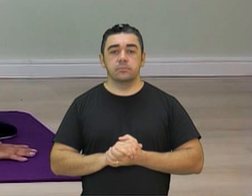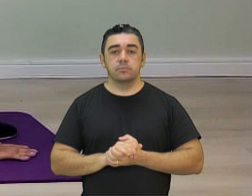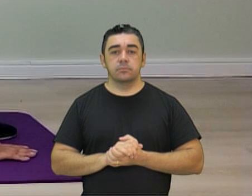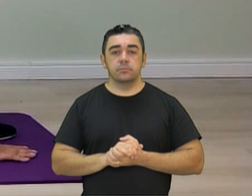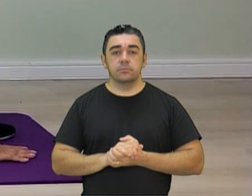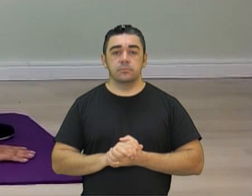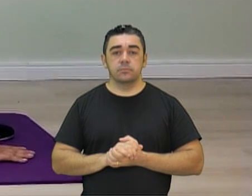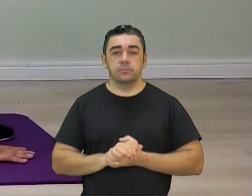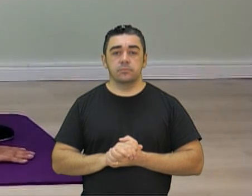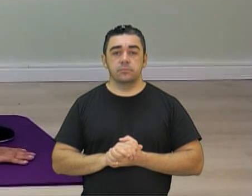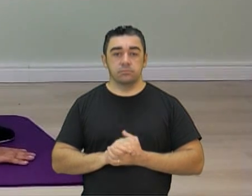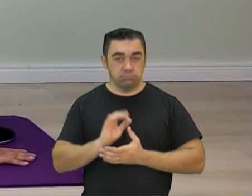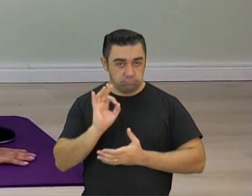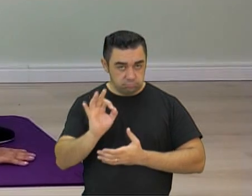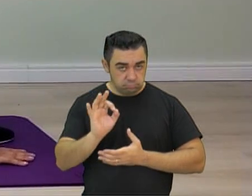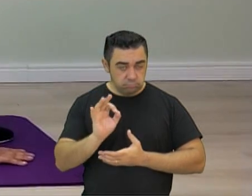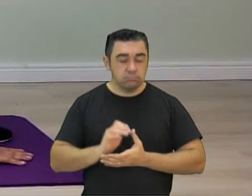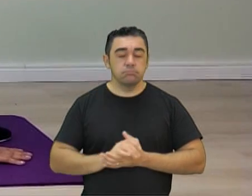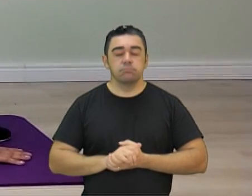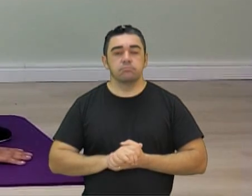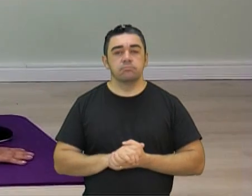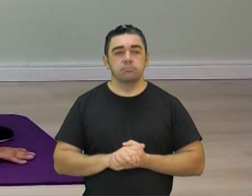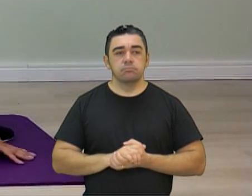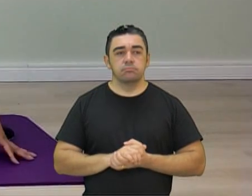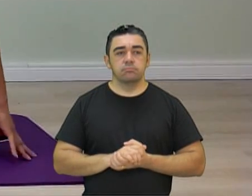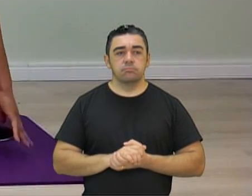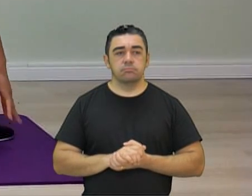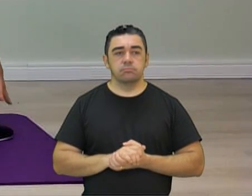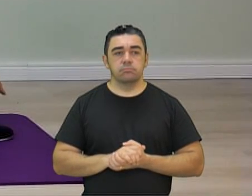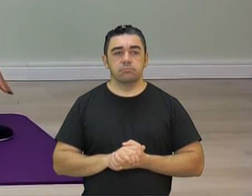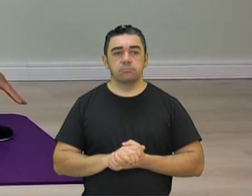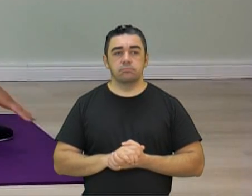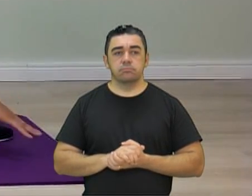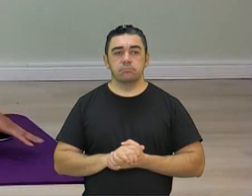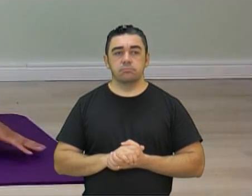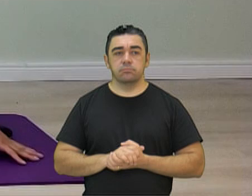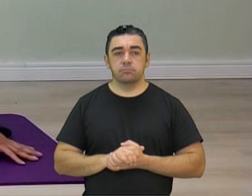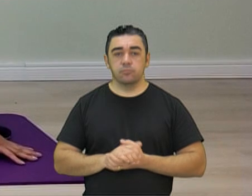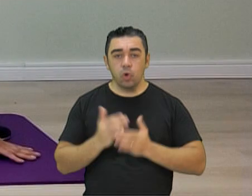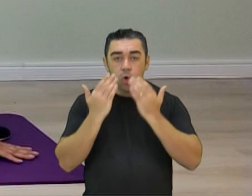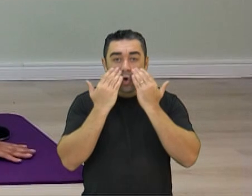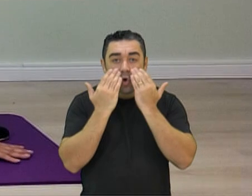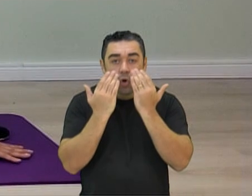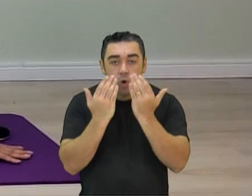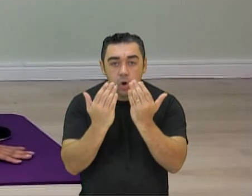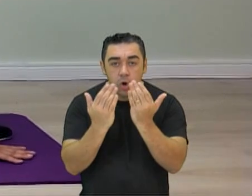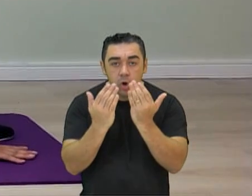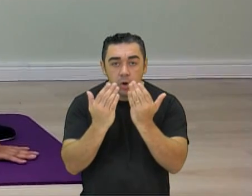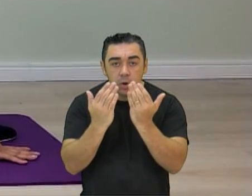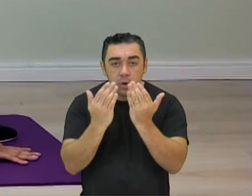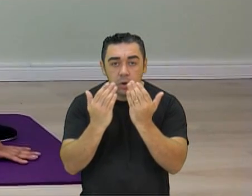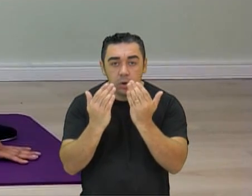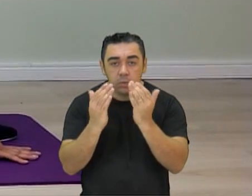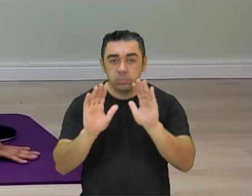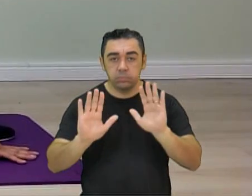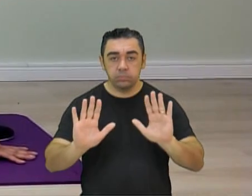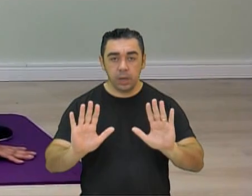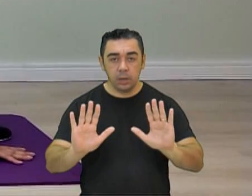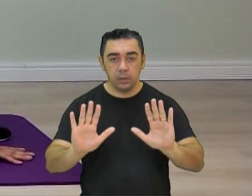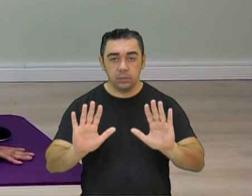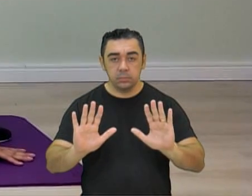trás, certo? E fica. Olha para frente e fica.